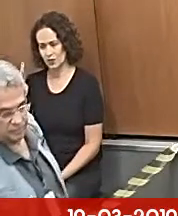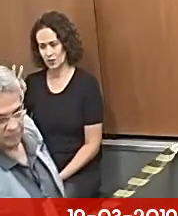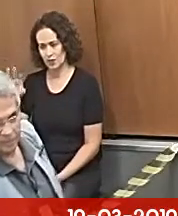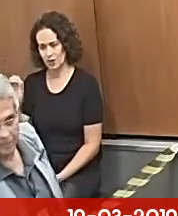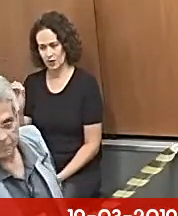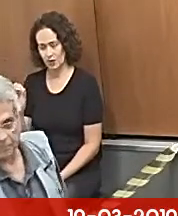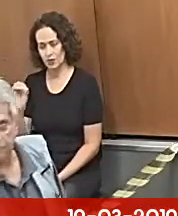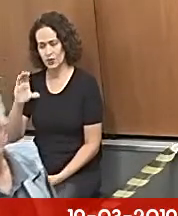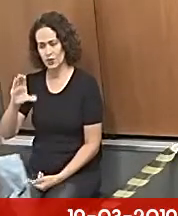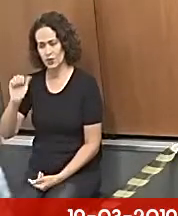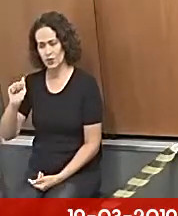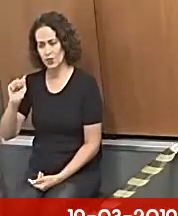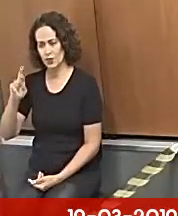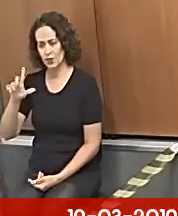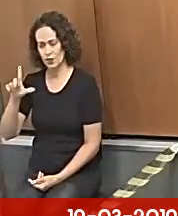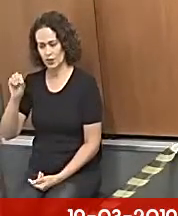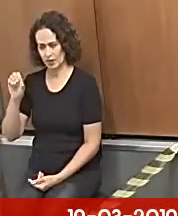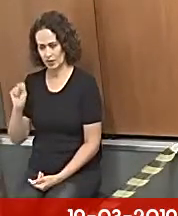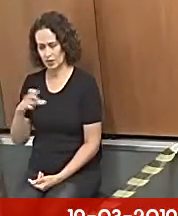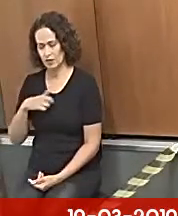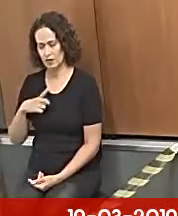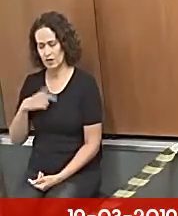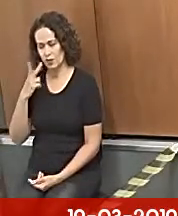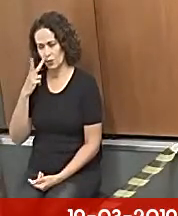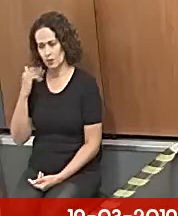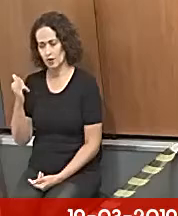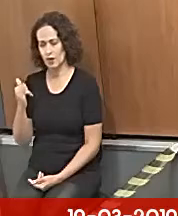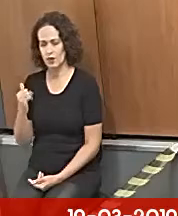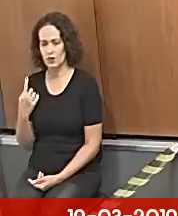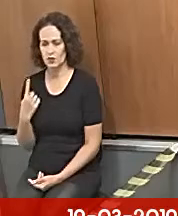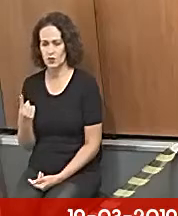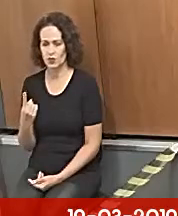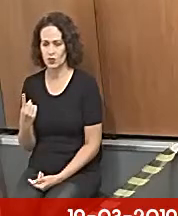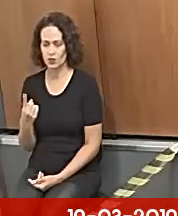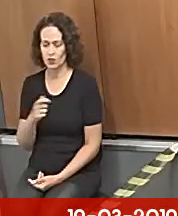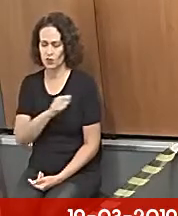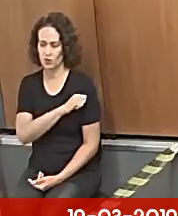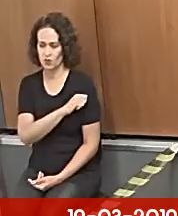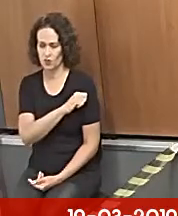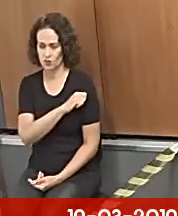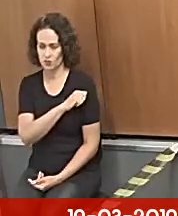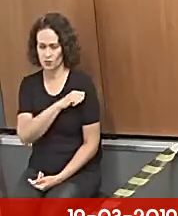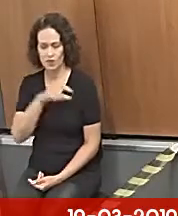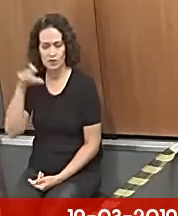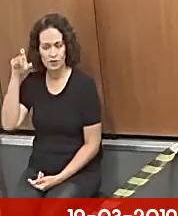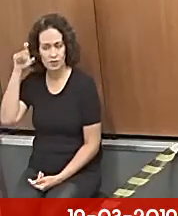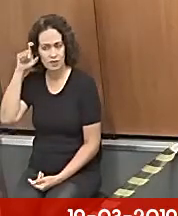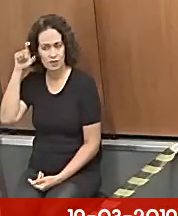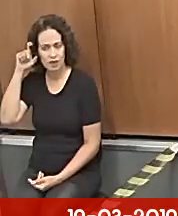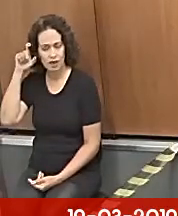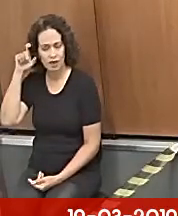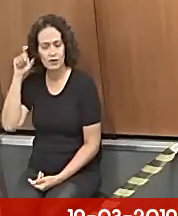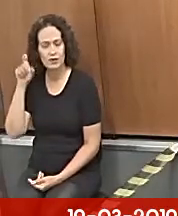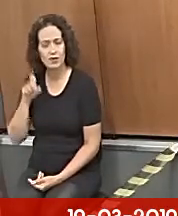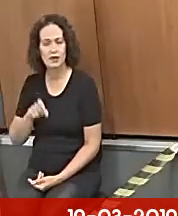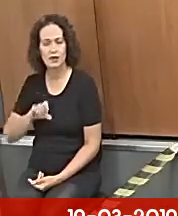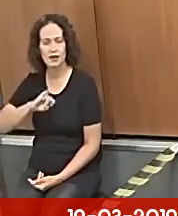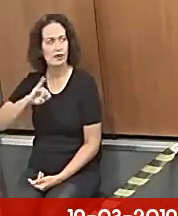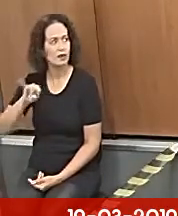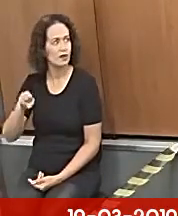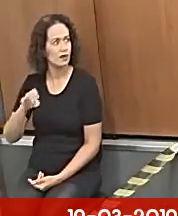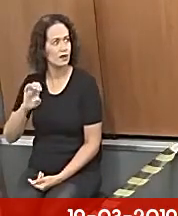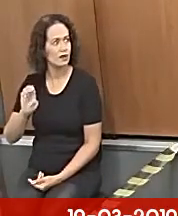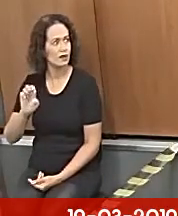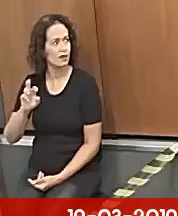nós temos lá um pai de um aluno na escola francisco sales que é o jerri adriani representa muito bem os